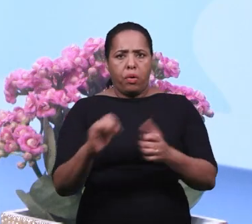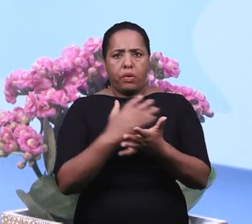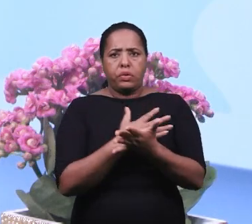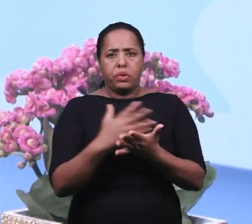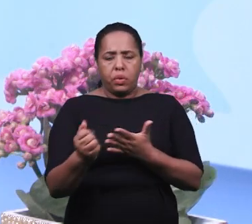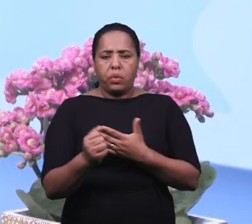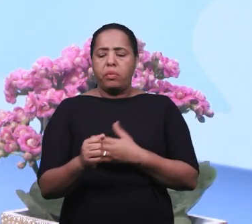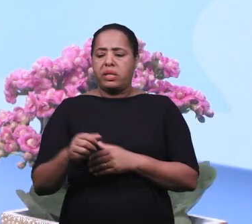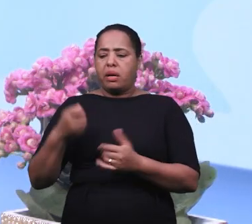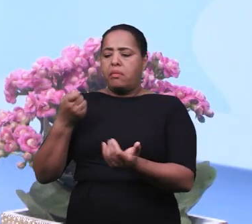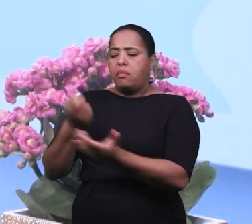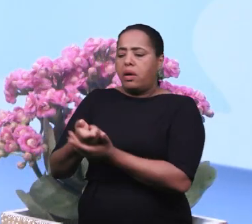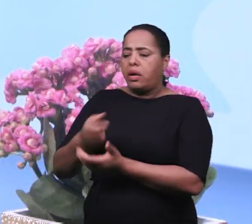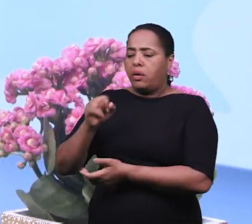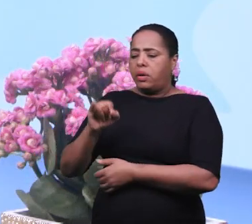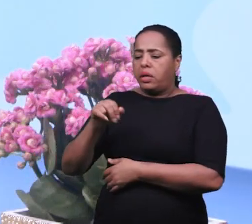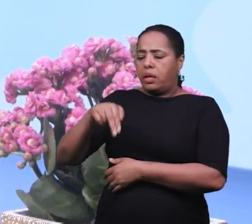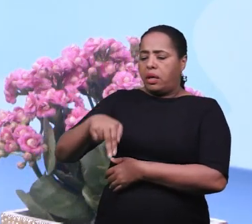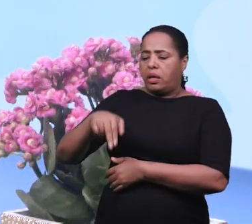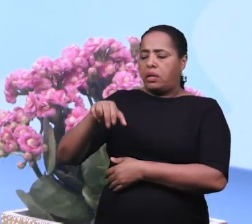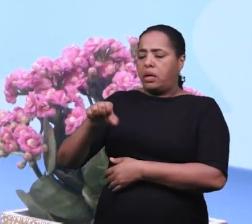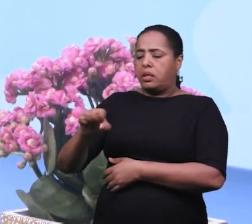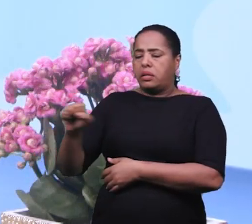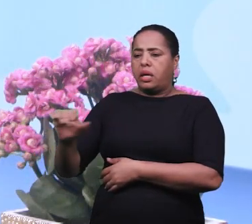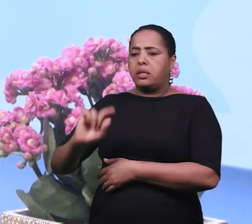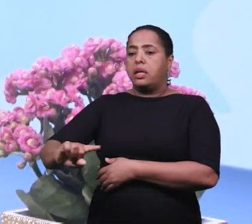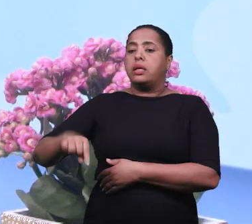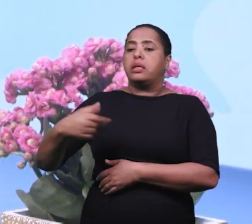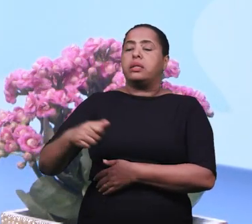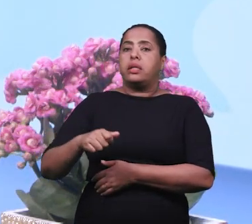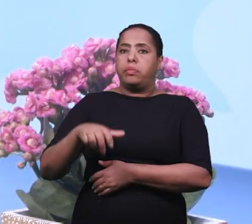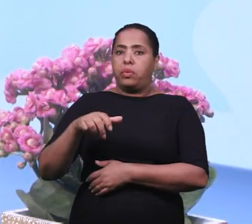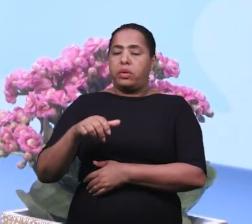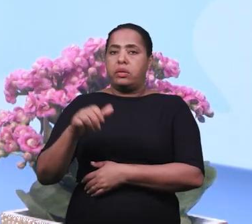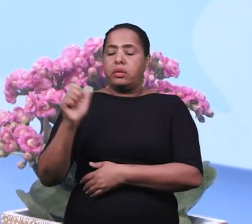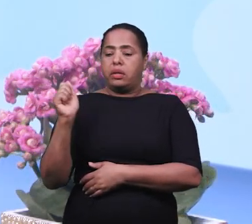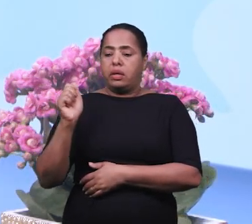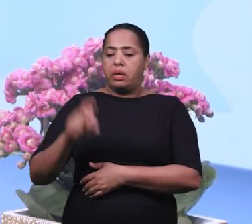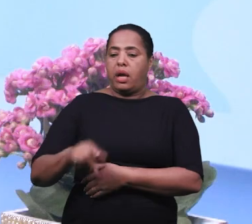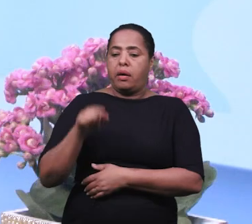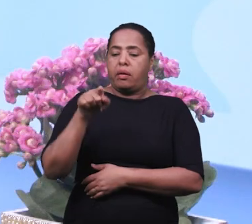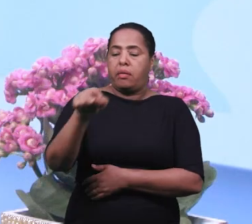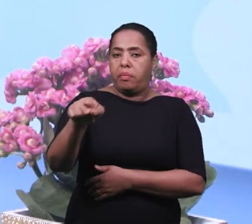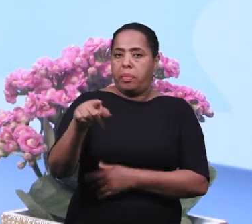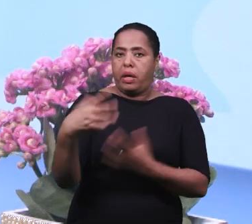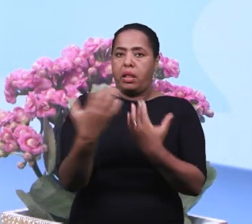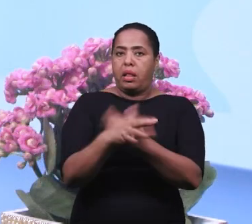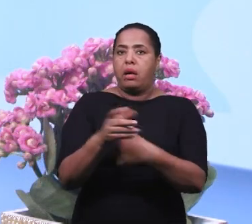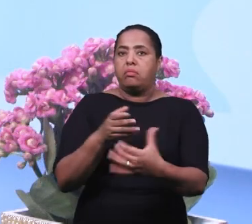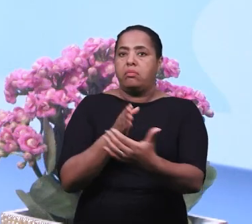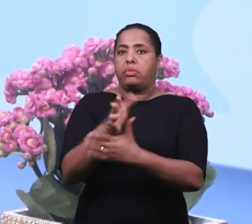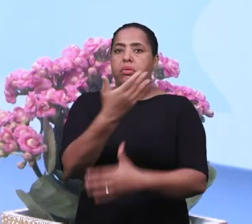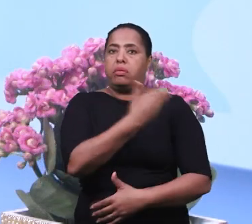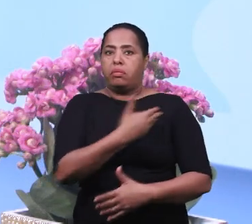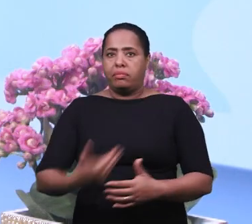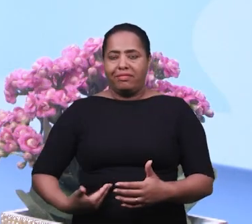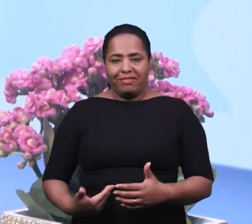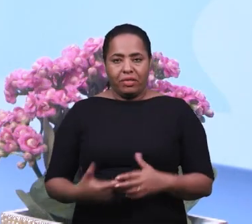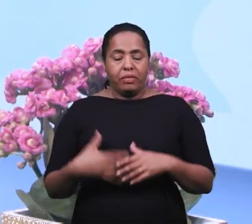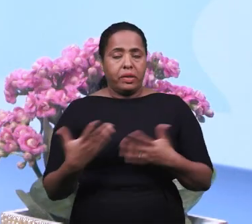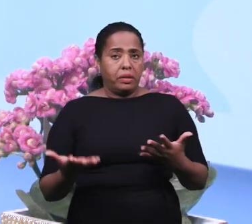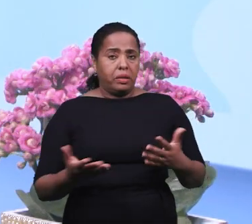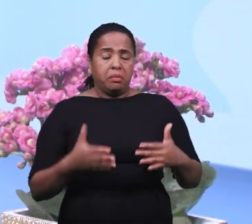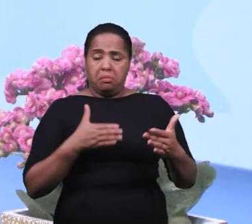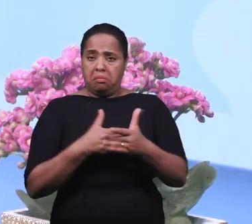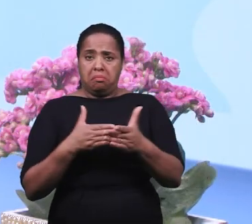começar a contribuir para o INSS depois que ele se aposenta no regime próprio, porque a gente não é período concomitante, então não existe